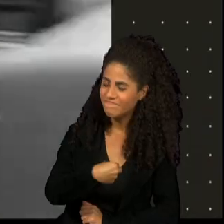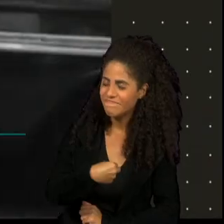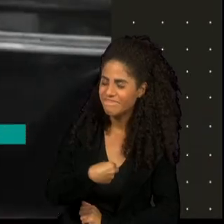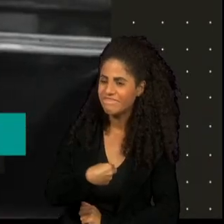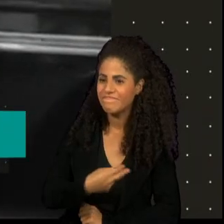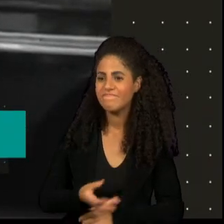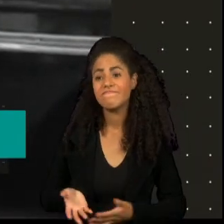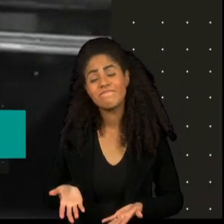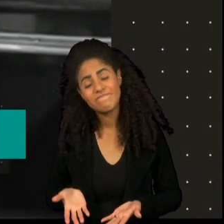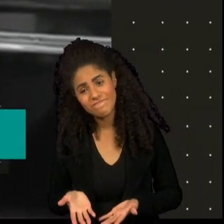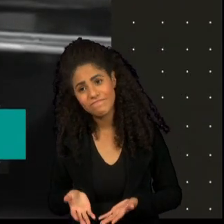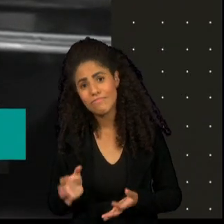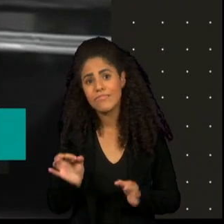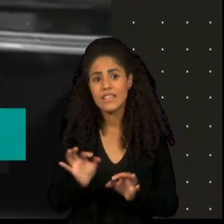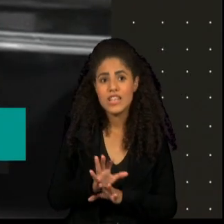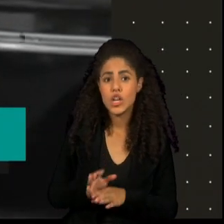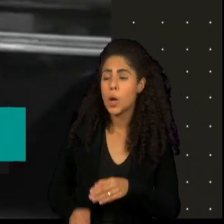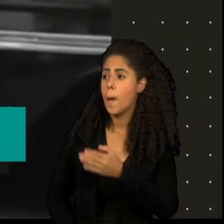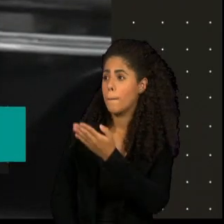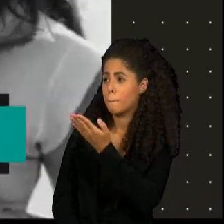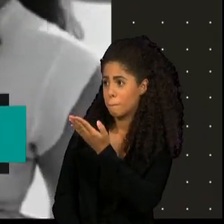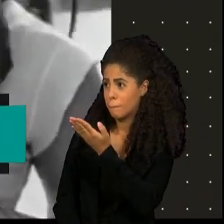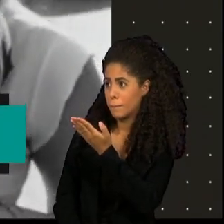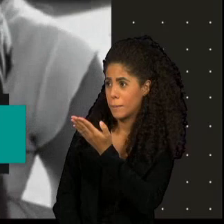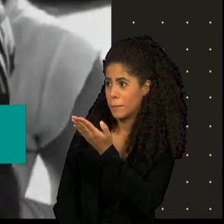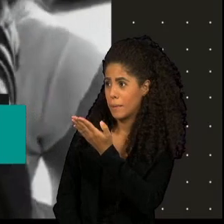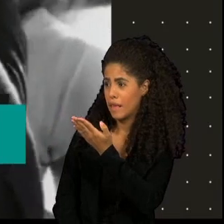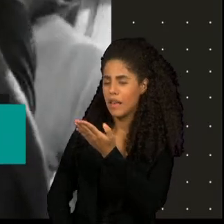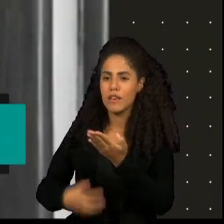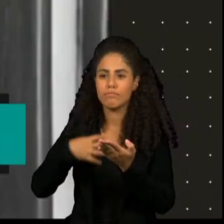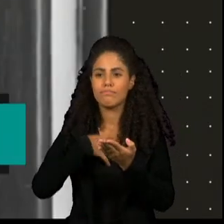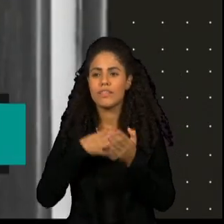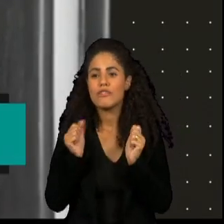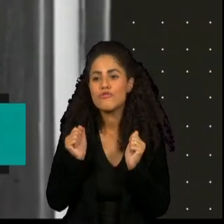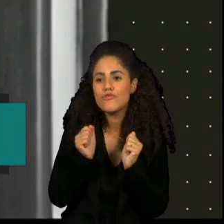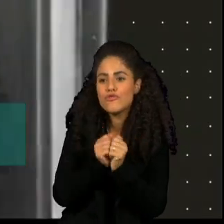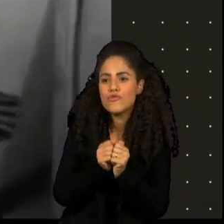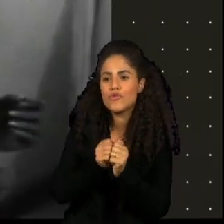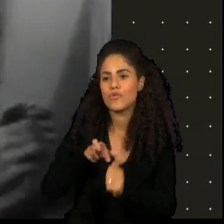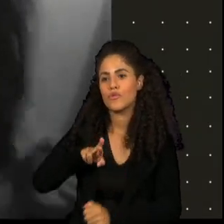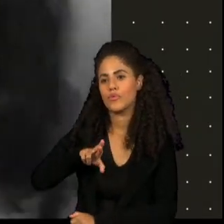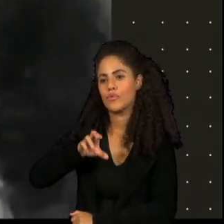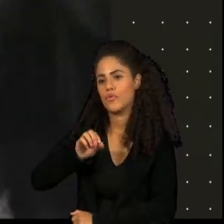E é isso, o Bandido foi uma divisão de águas em minha vida, né? Rogério foi.